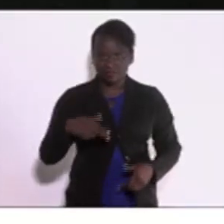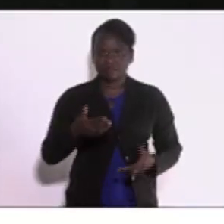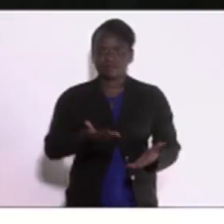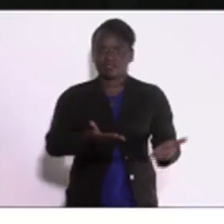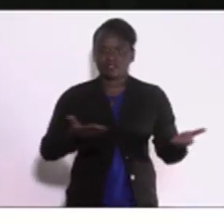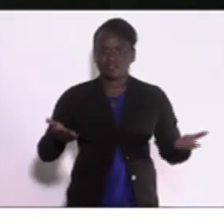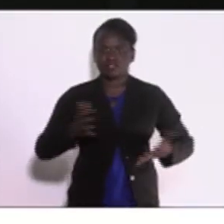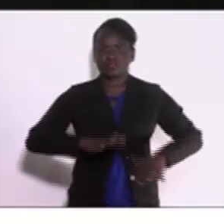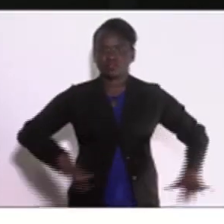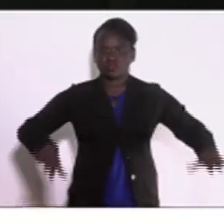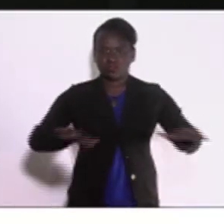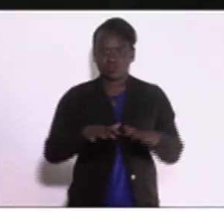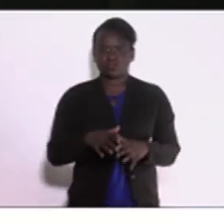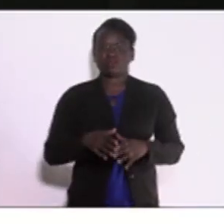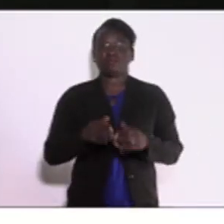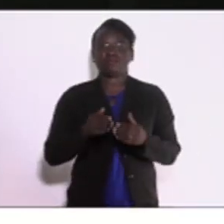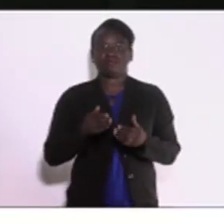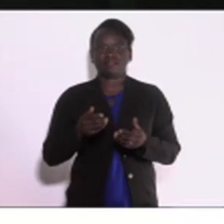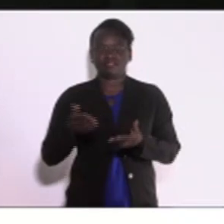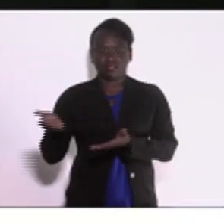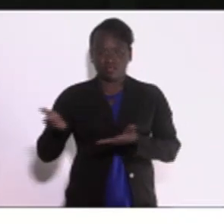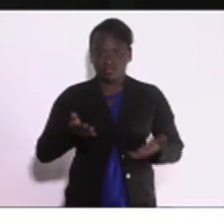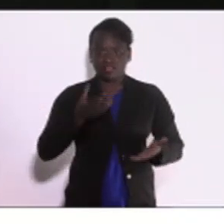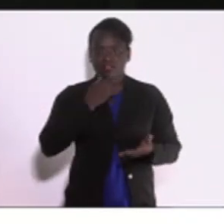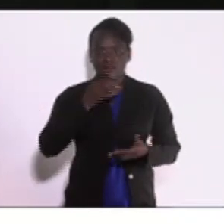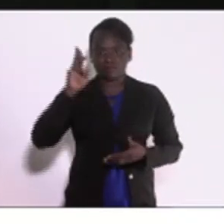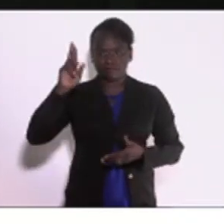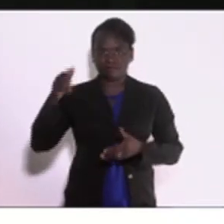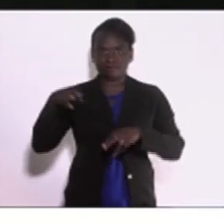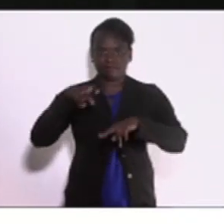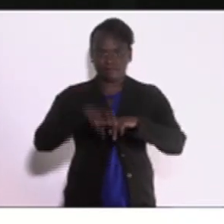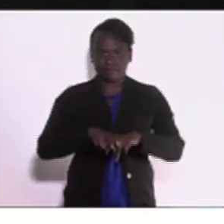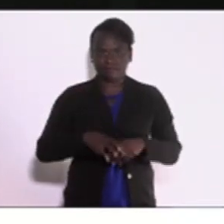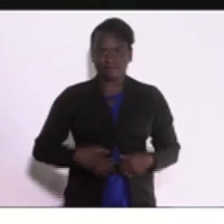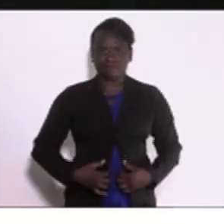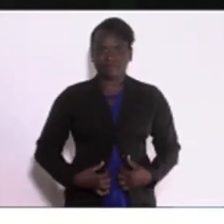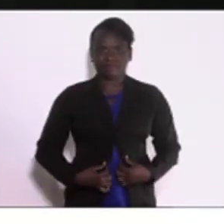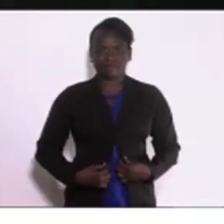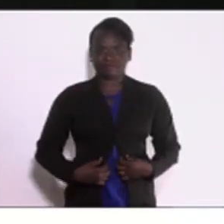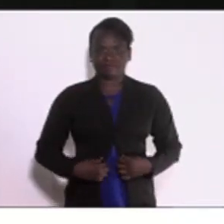que conduza o homenageado a esta mesa.